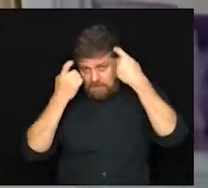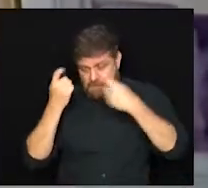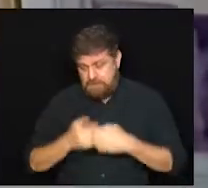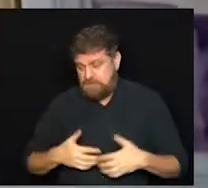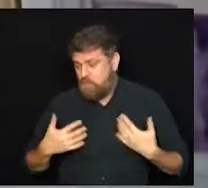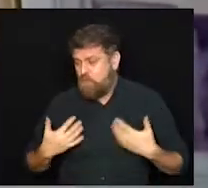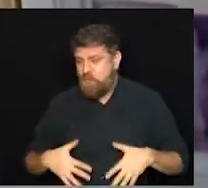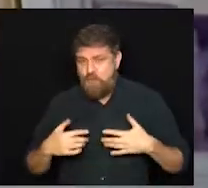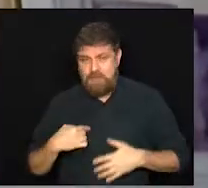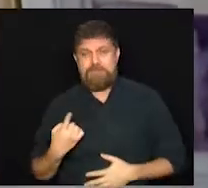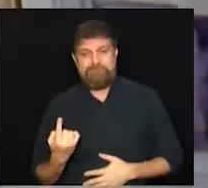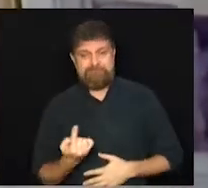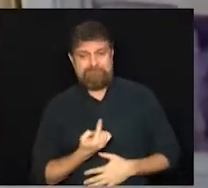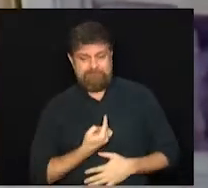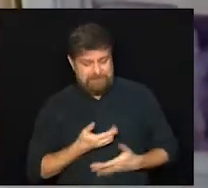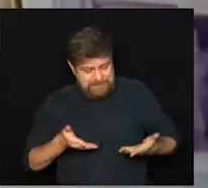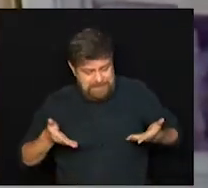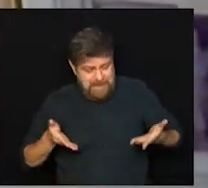grande nossa.